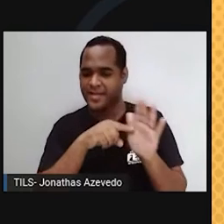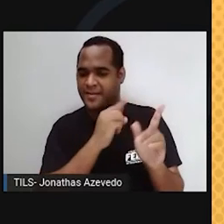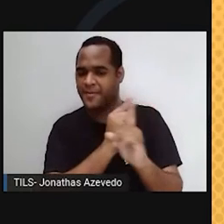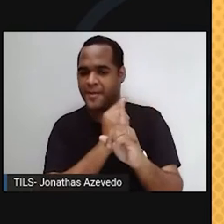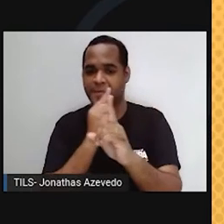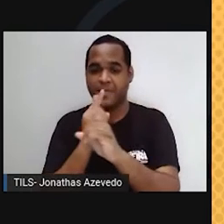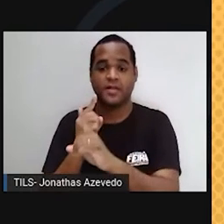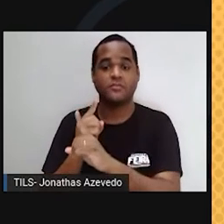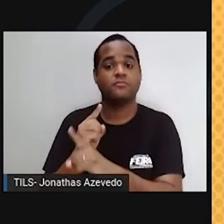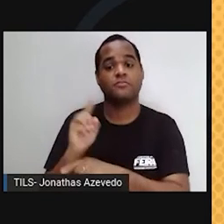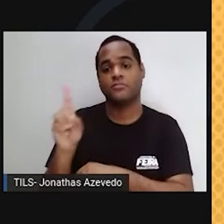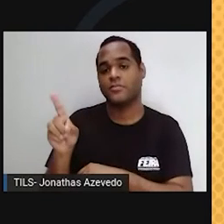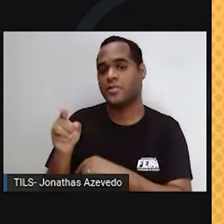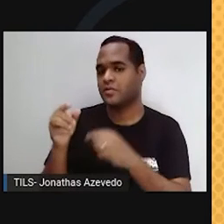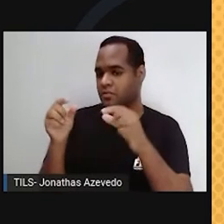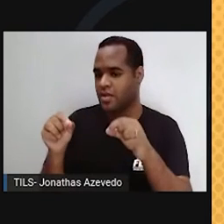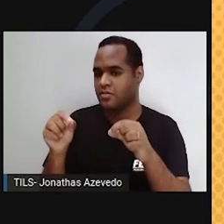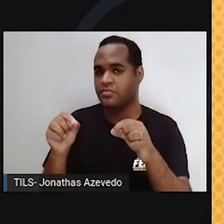foi concebido em